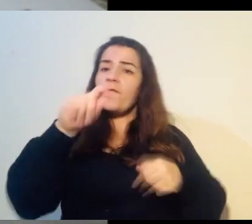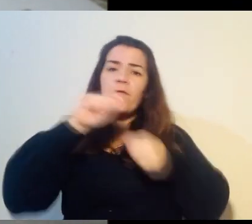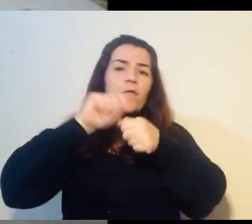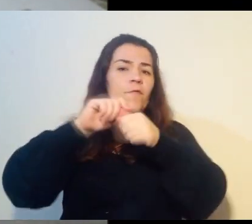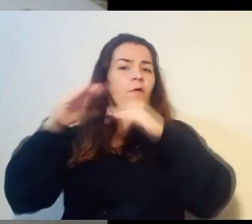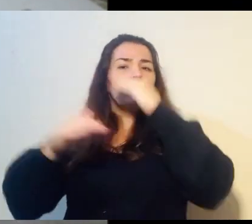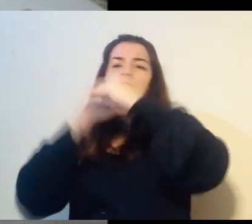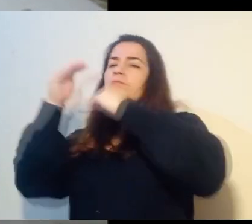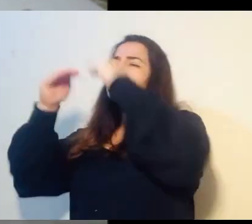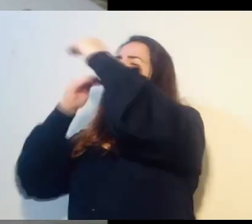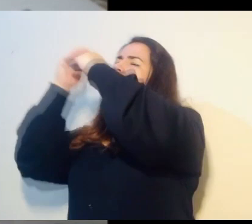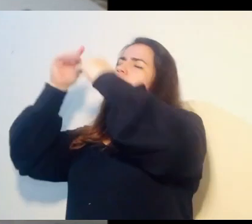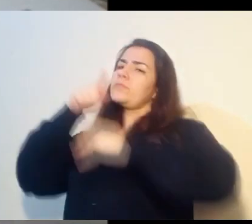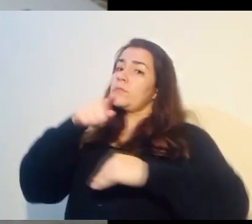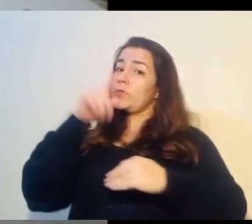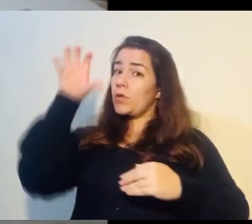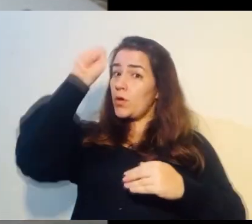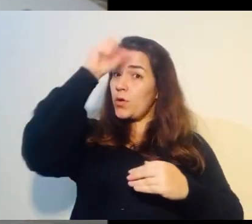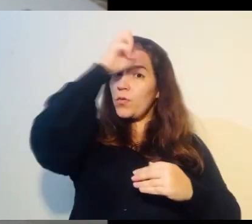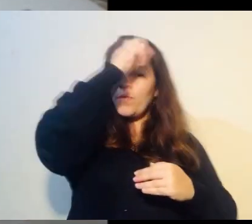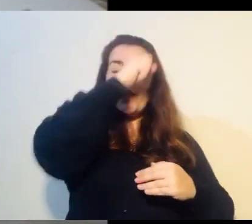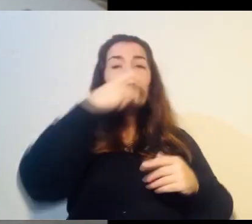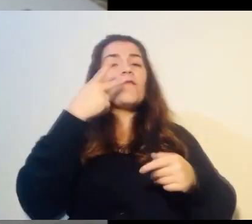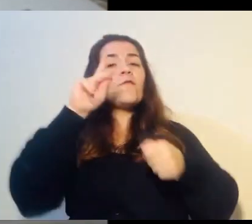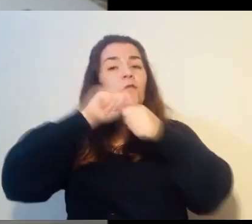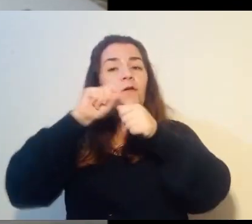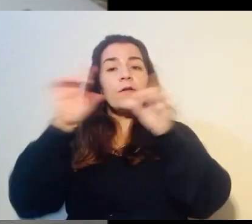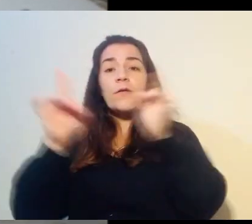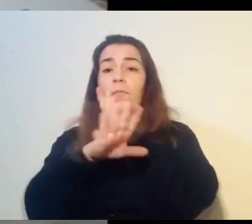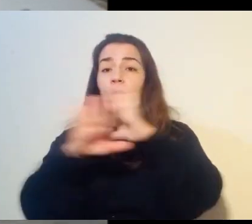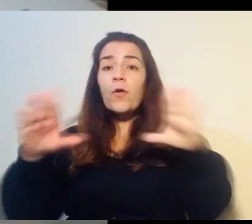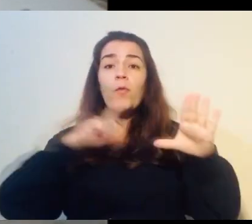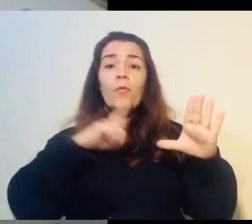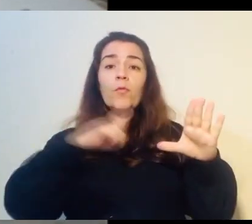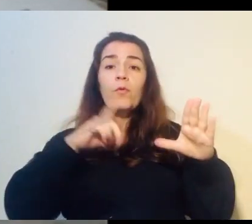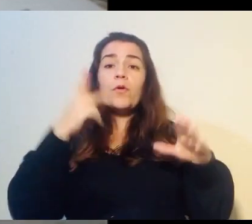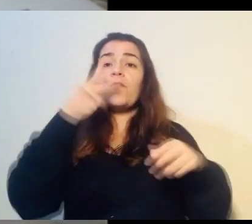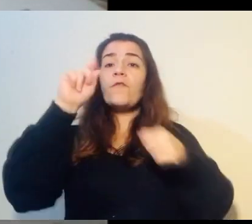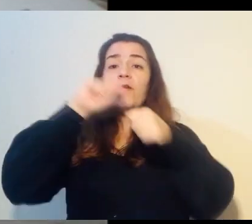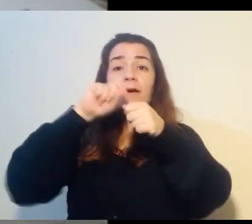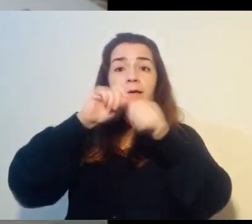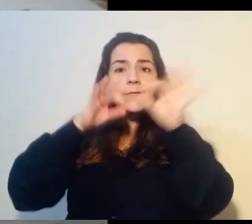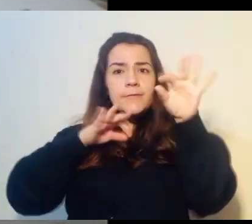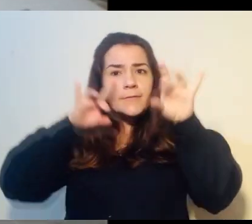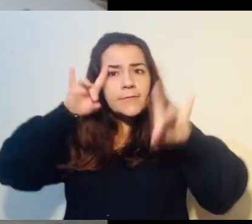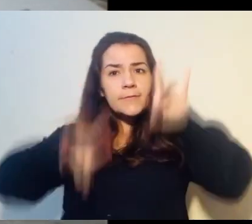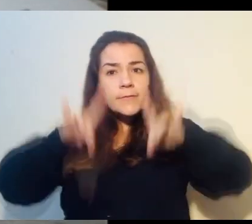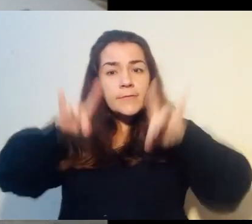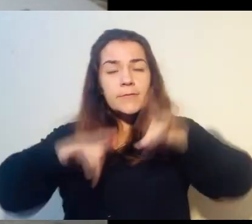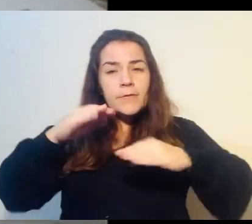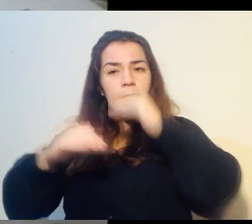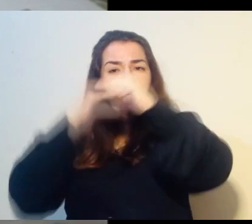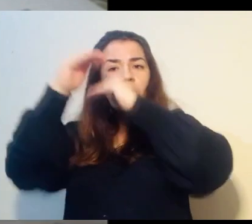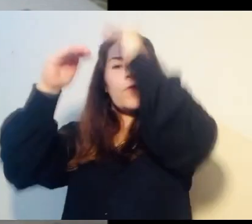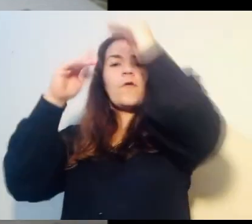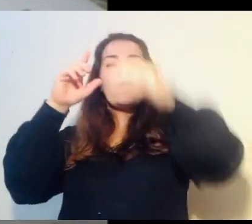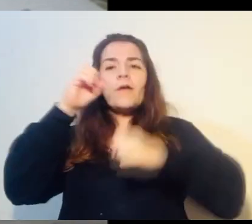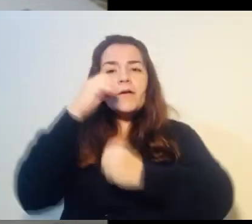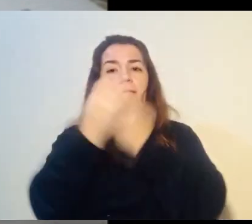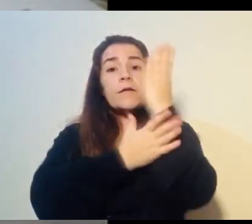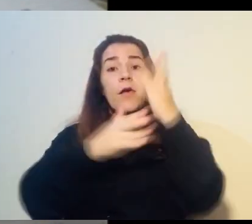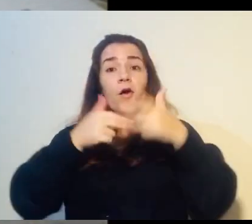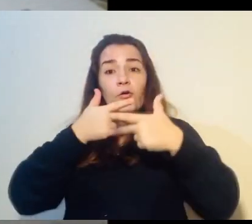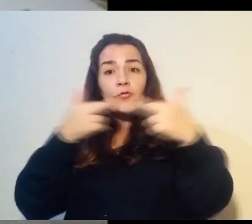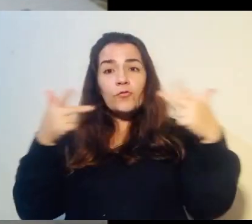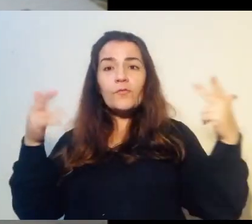um processo de aprendizagem que, a partir desse momento que a gente tem essa técnica de construção, a gente vai criando